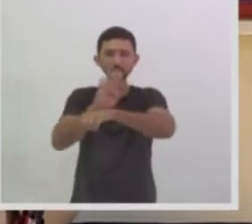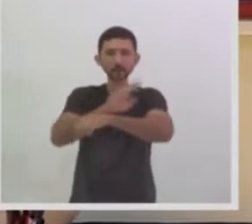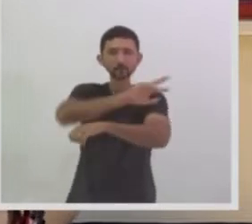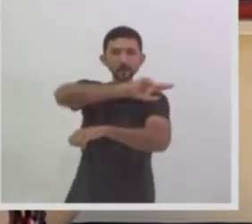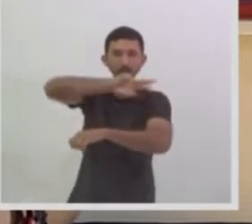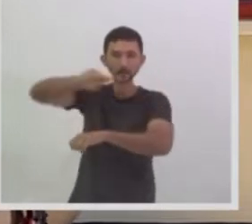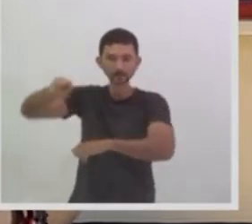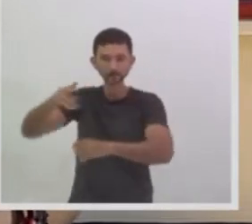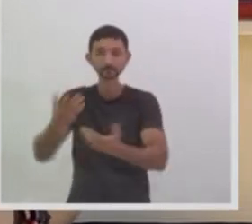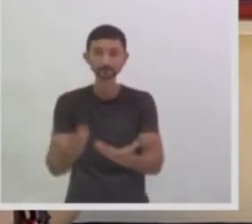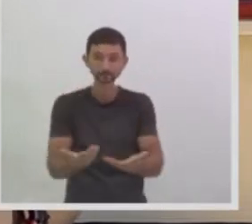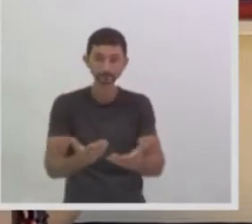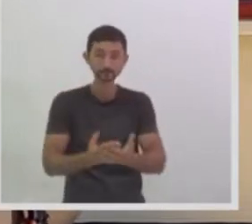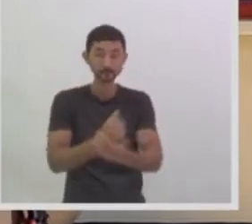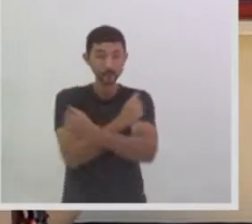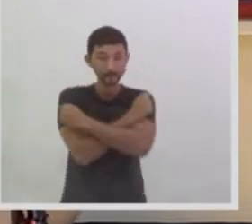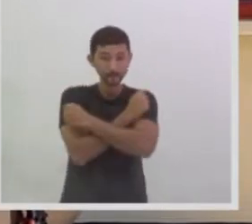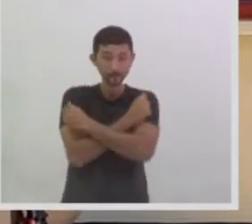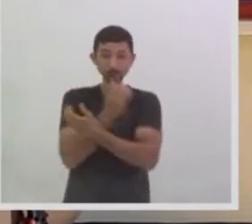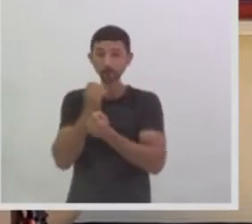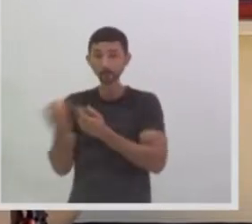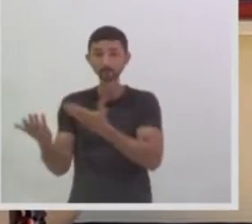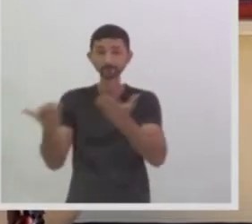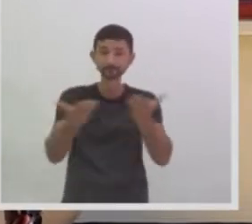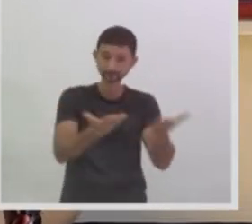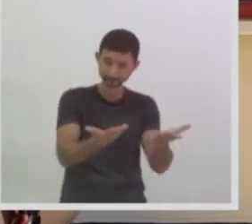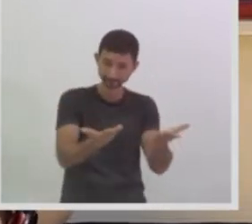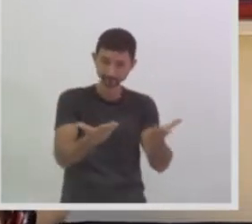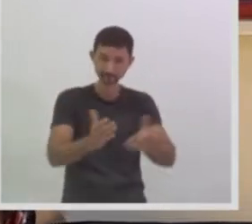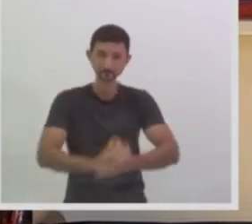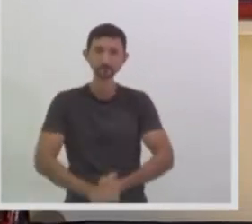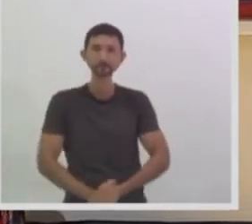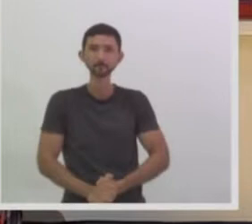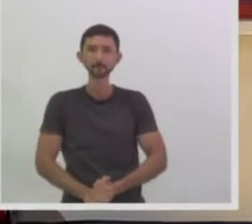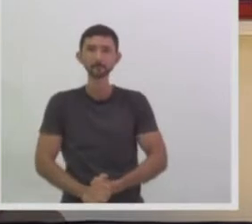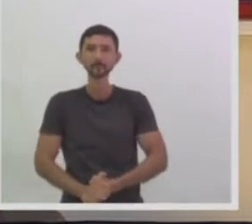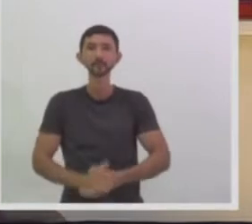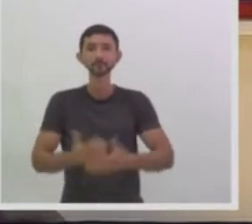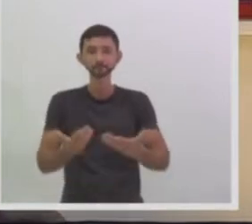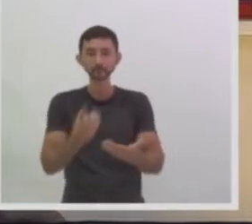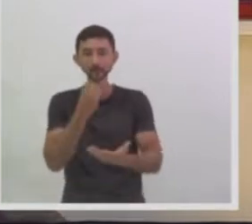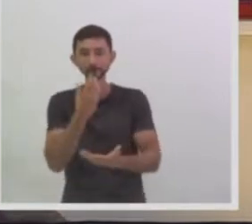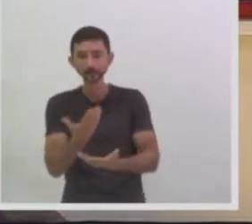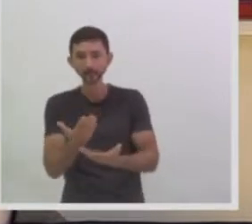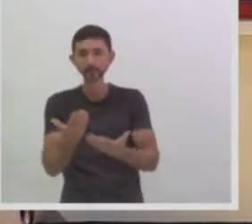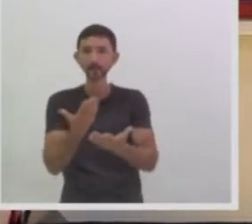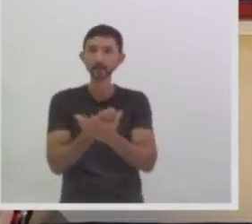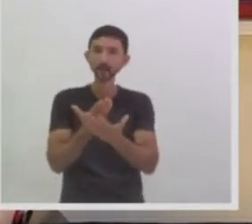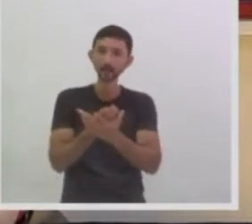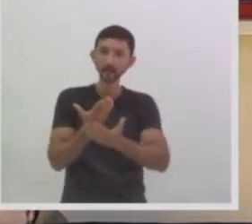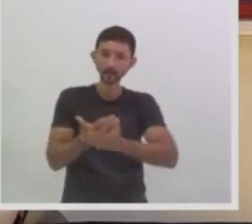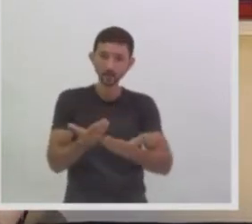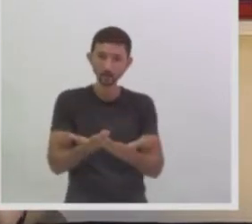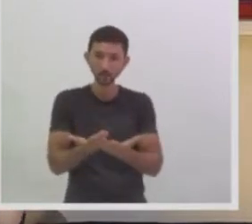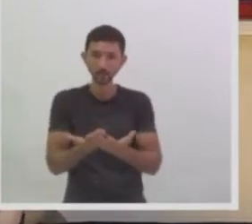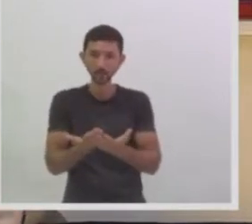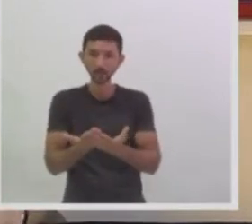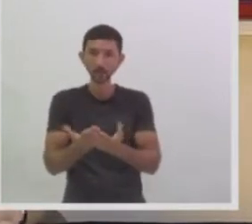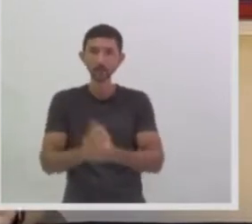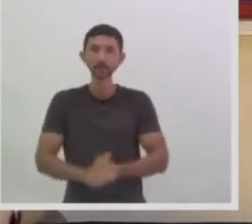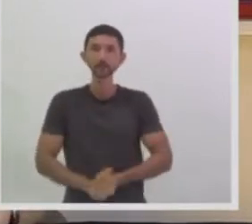assim por diante, tá? Sejam bem-vindos. Vamos lá? Bem, essa aula é uma aula para